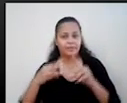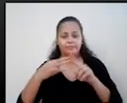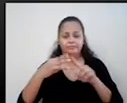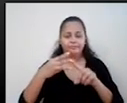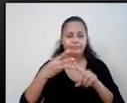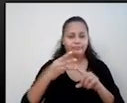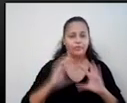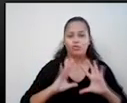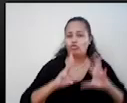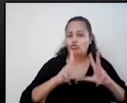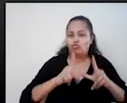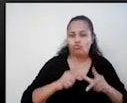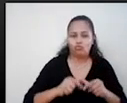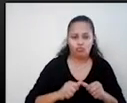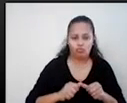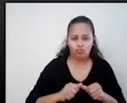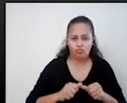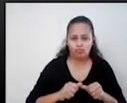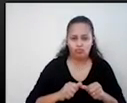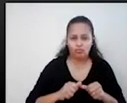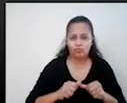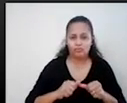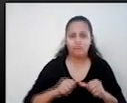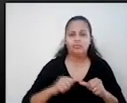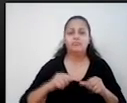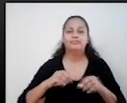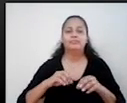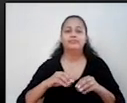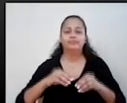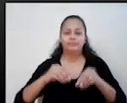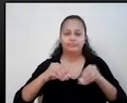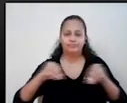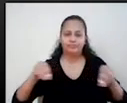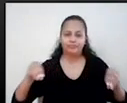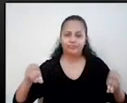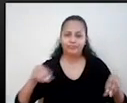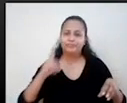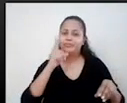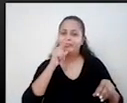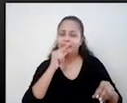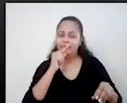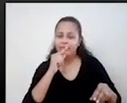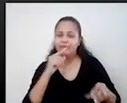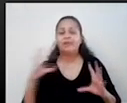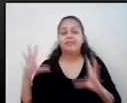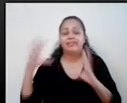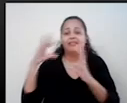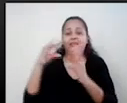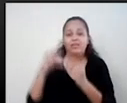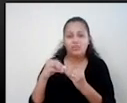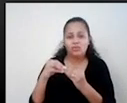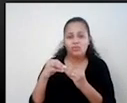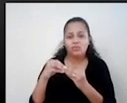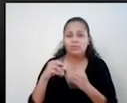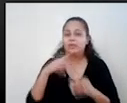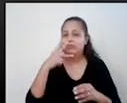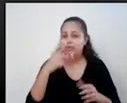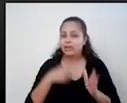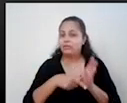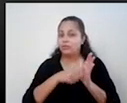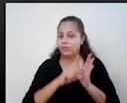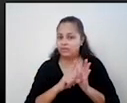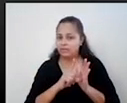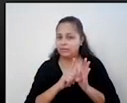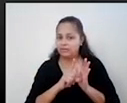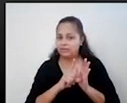tudo foi soterrado pela lama. Então, tudo é uma palavra que recapitula, que resume o que já foi dito antes. E por isso